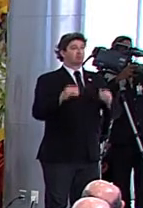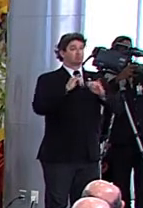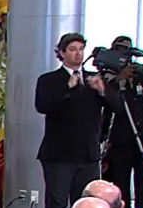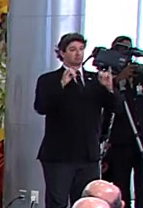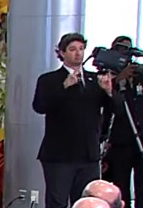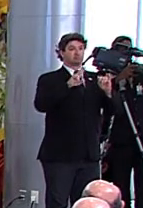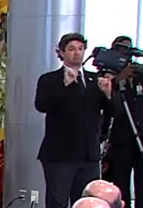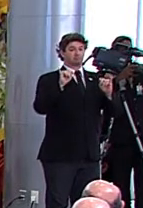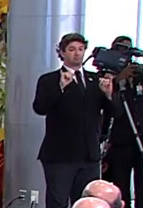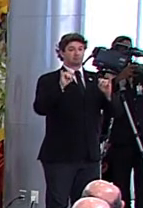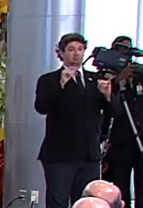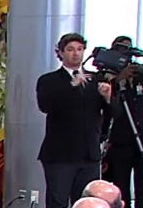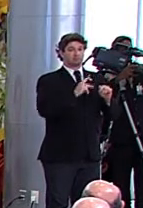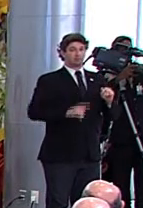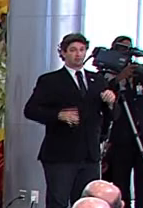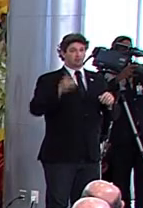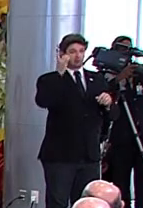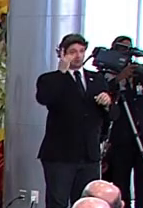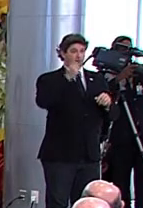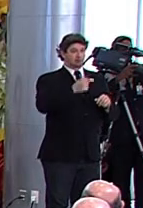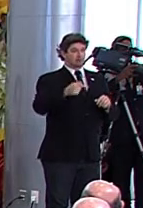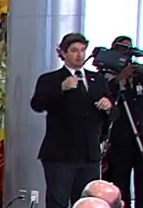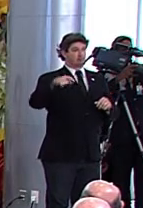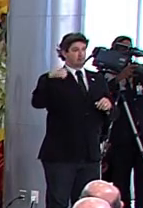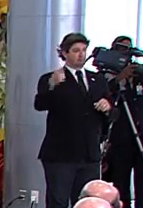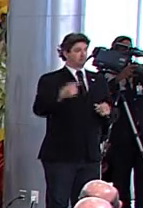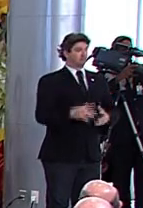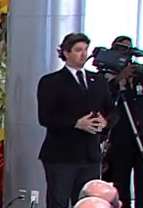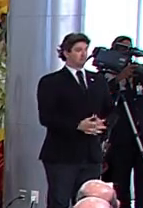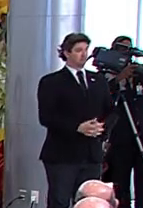anunciado pela presidenta nas próximas semanas.